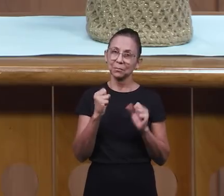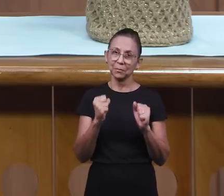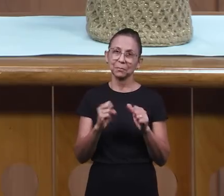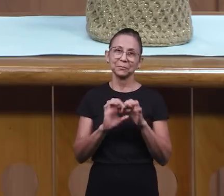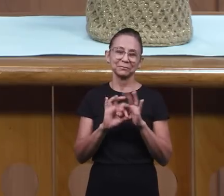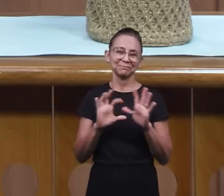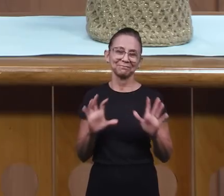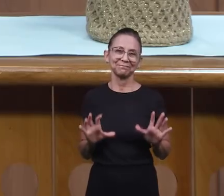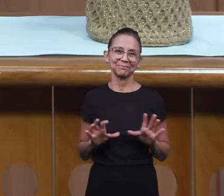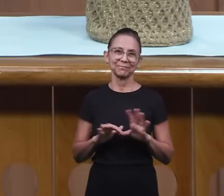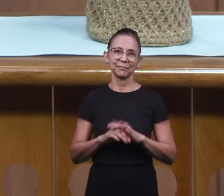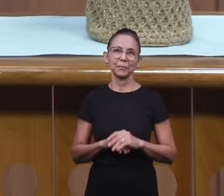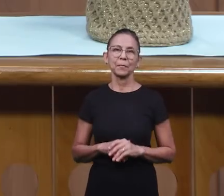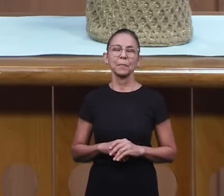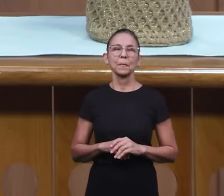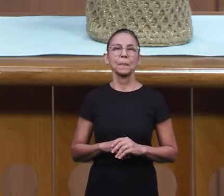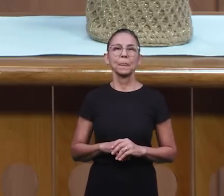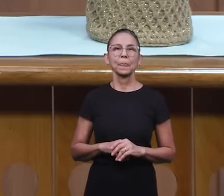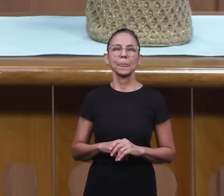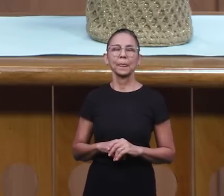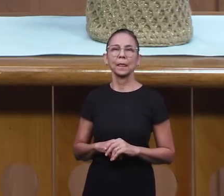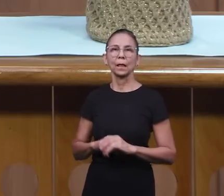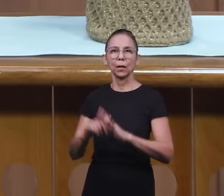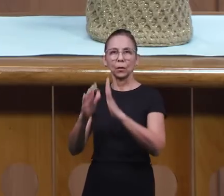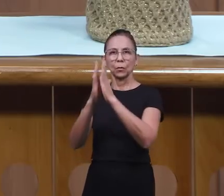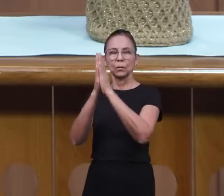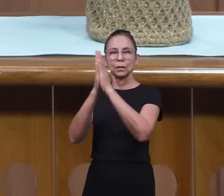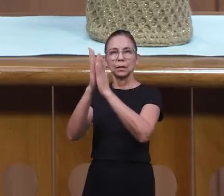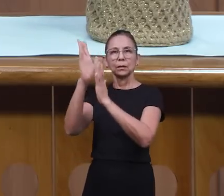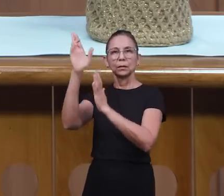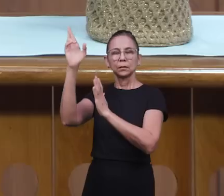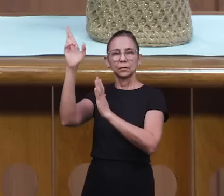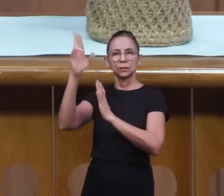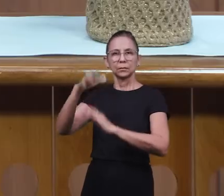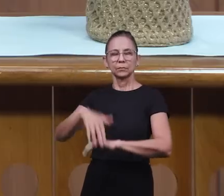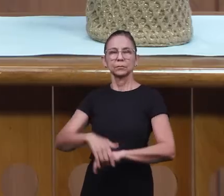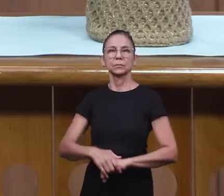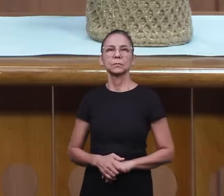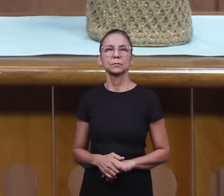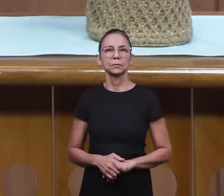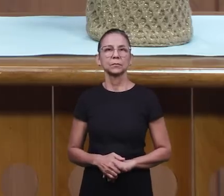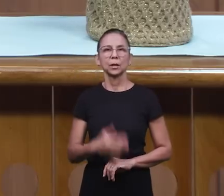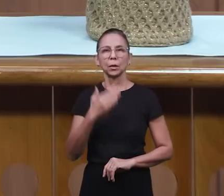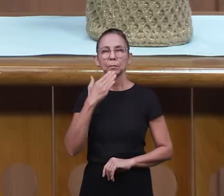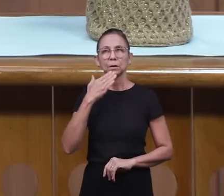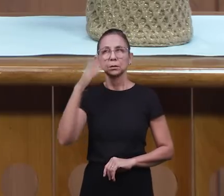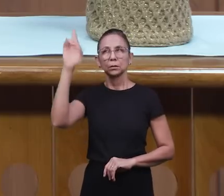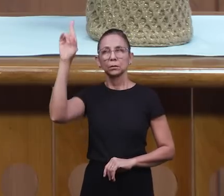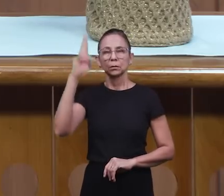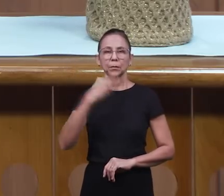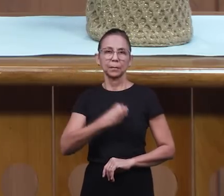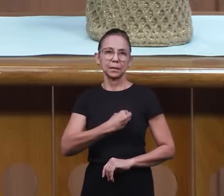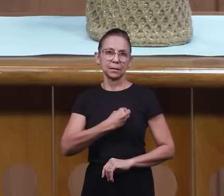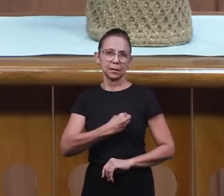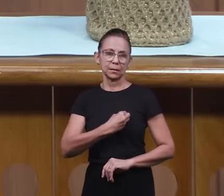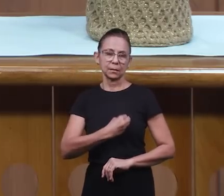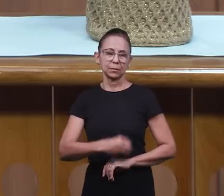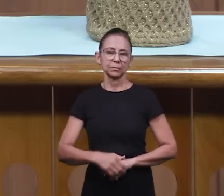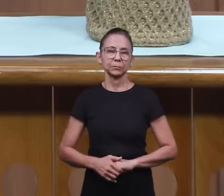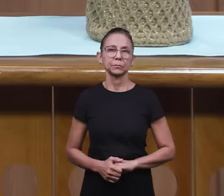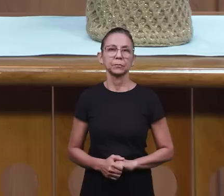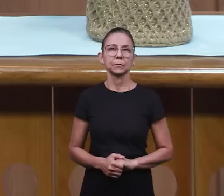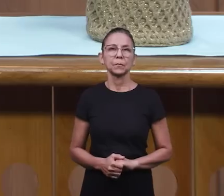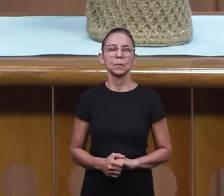vez, pode estar à vontade e onde estiver. E nós iremos orar ao Senhor para invocar a presença de Deus no nosso